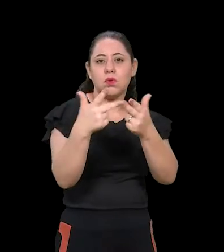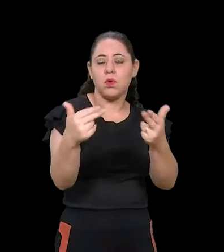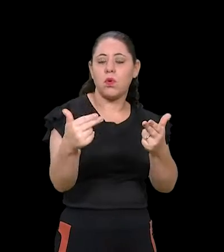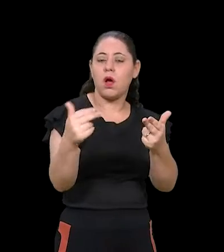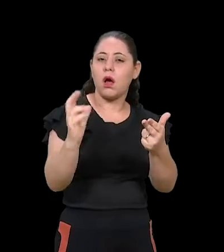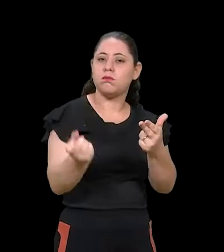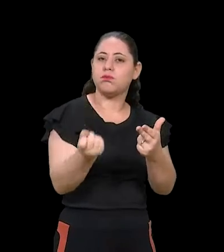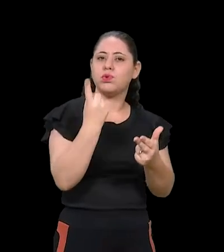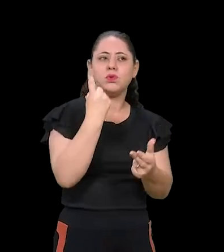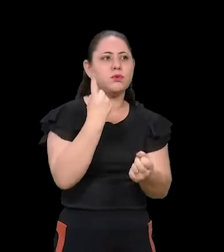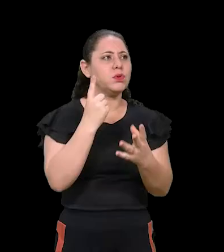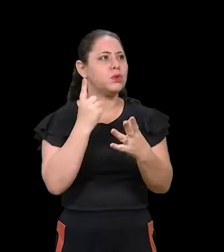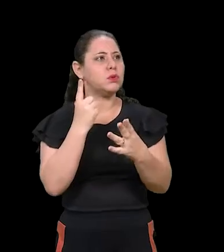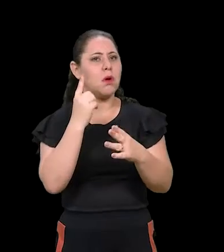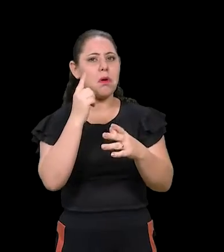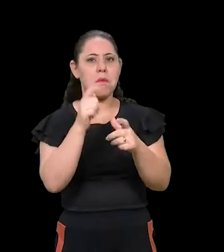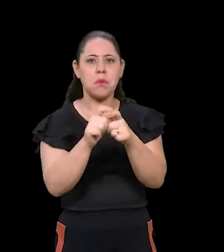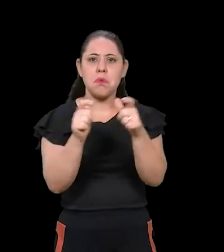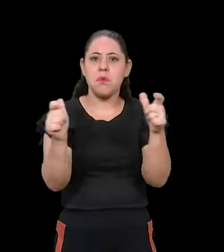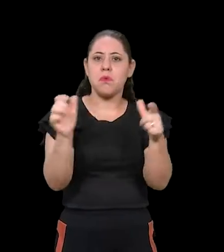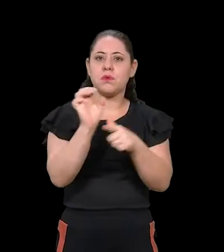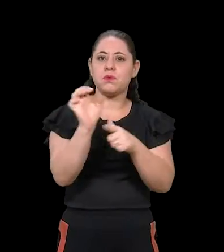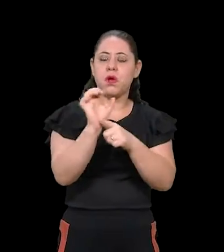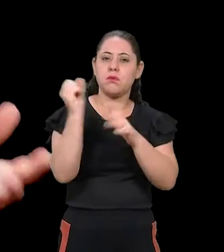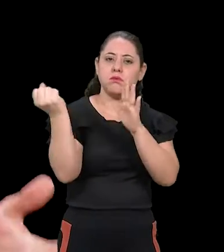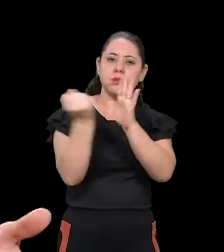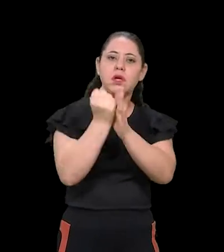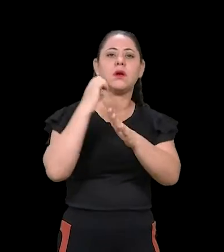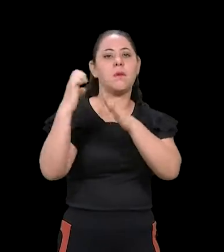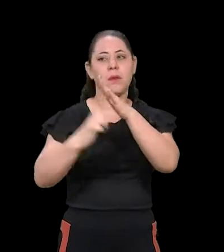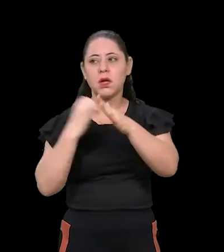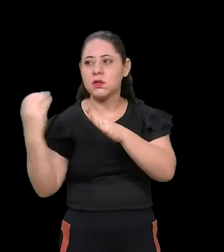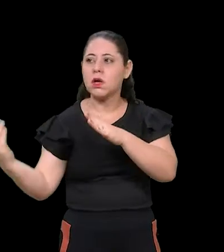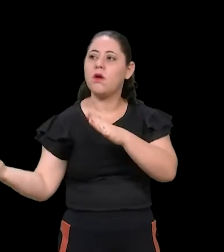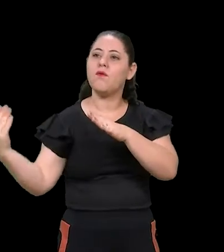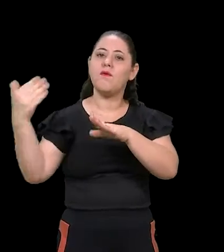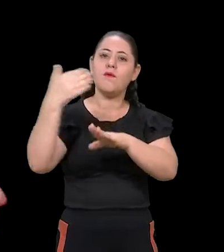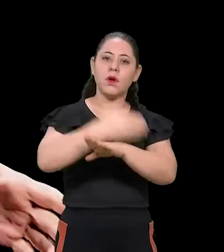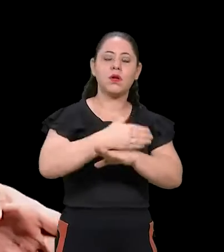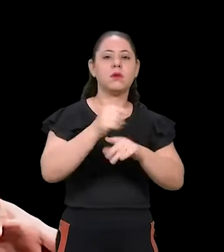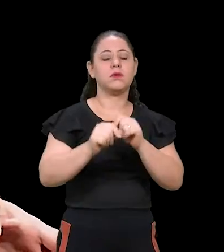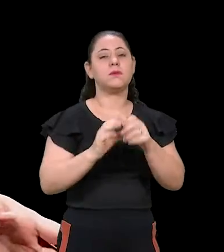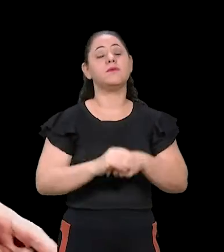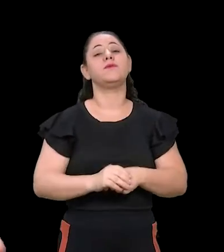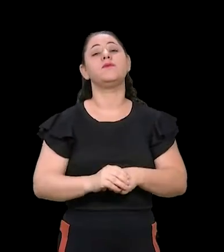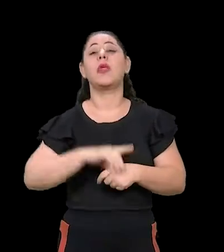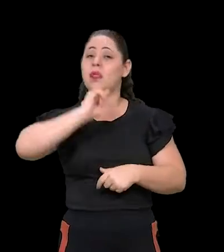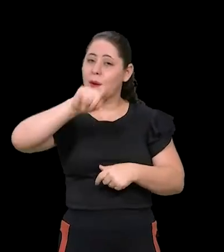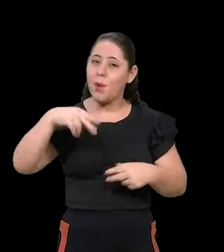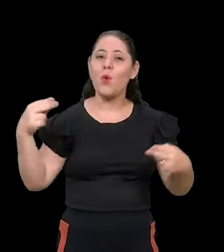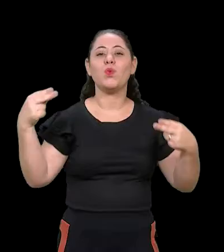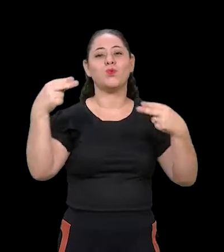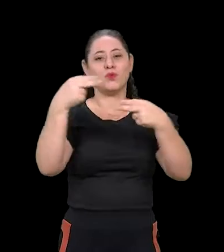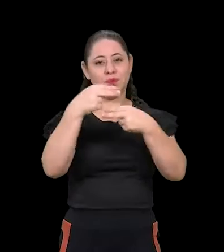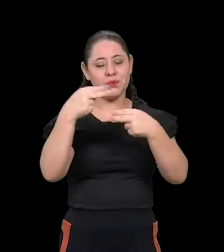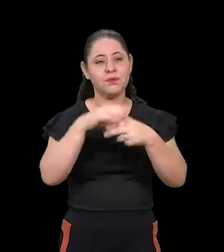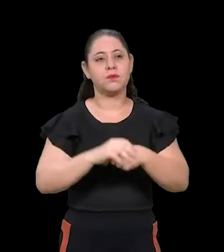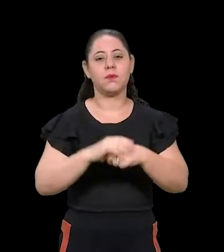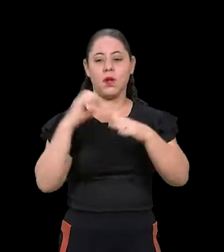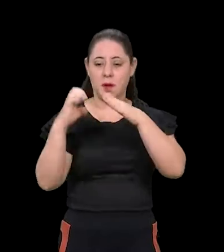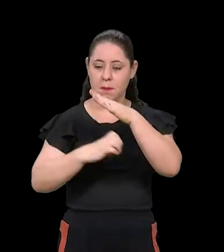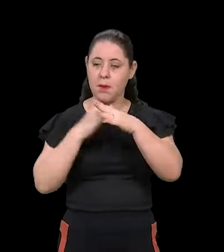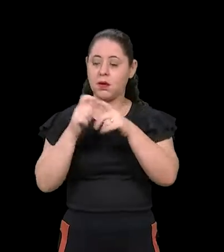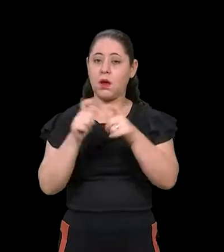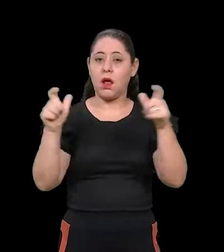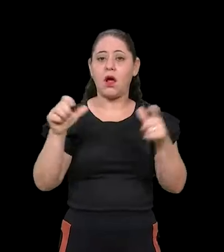muita coisa acontecendo, com o Estado pujante, com grandes empresas chegando. E aí lá vem o Sebrae de novo, né? Chega uma grande